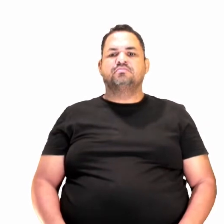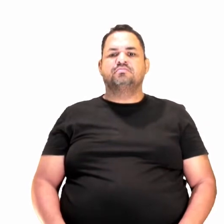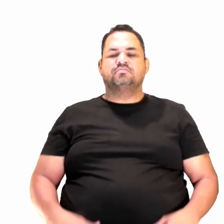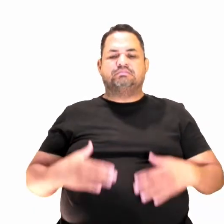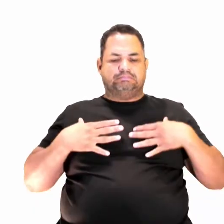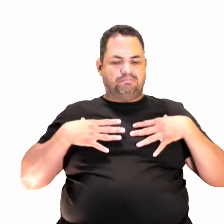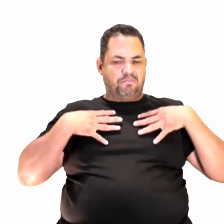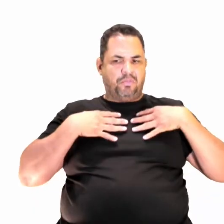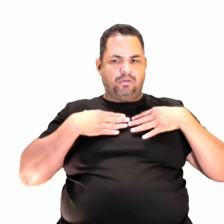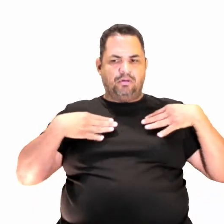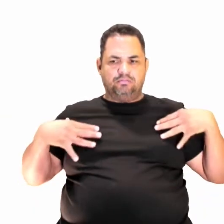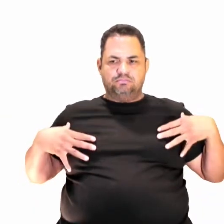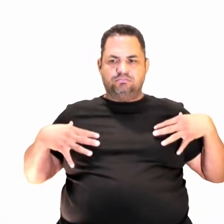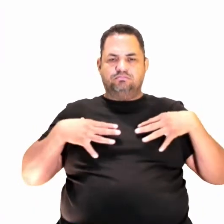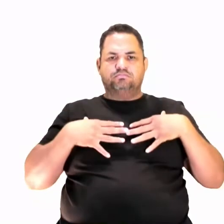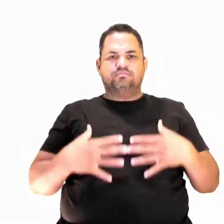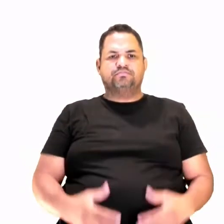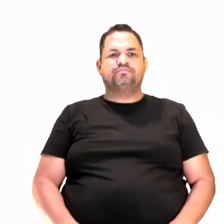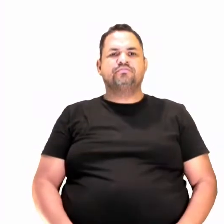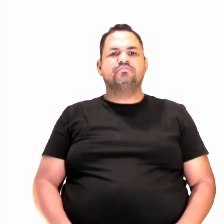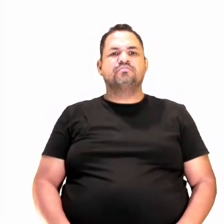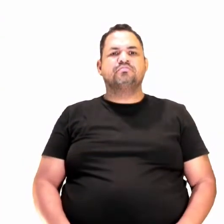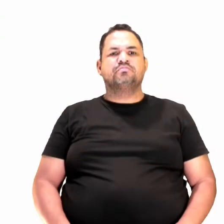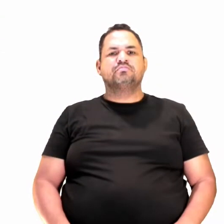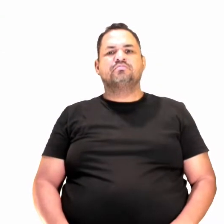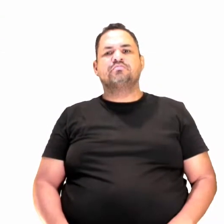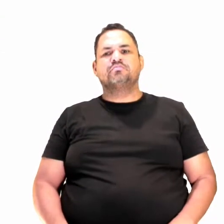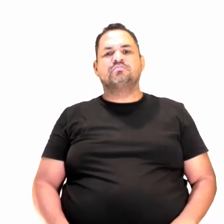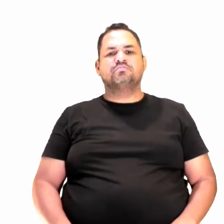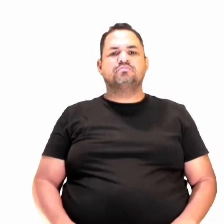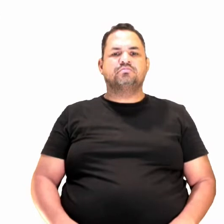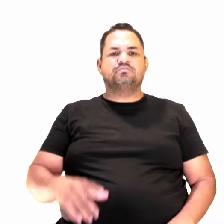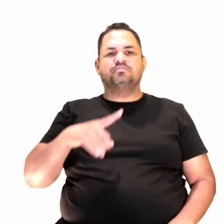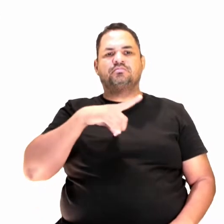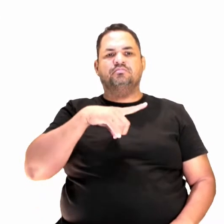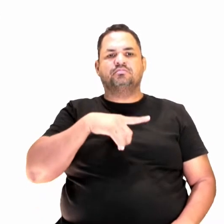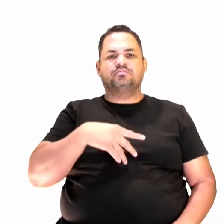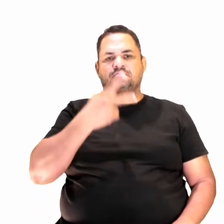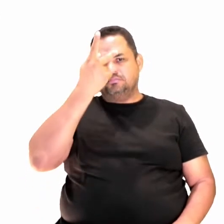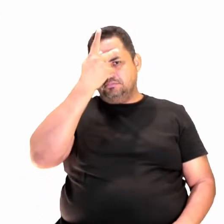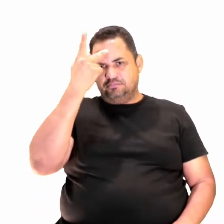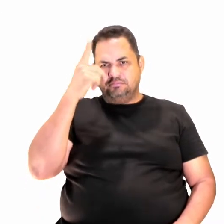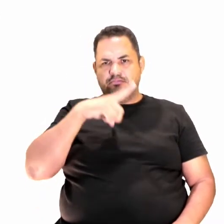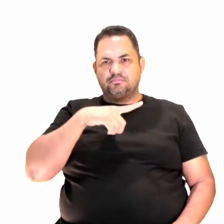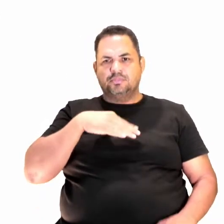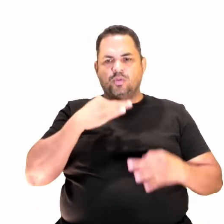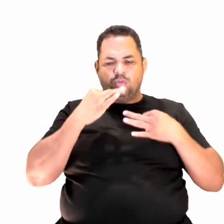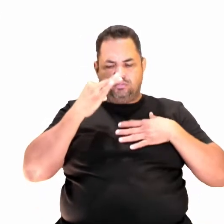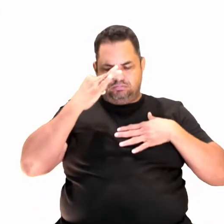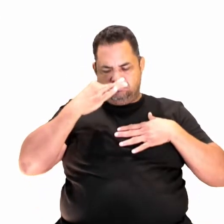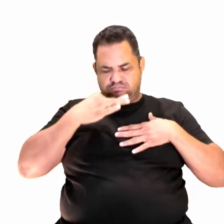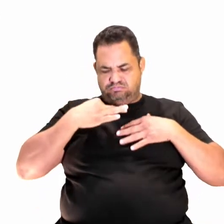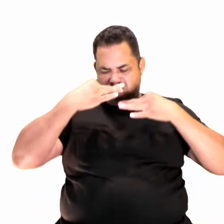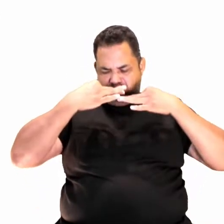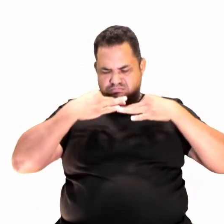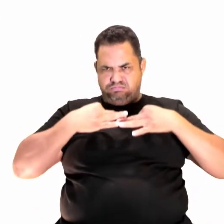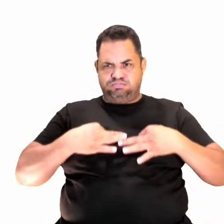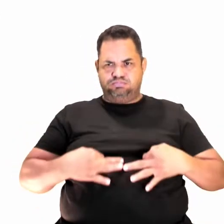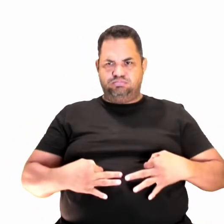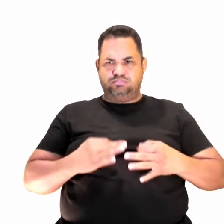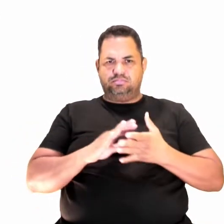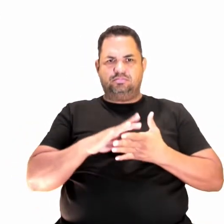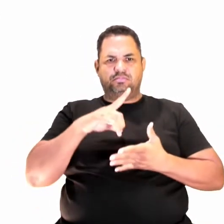não tão magro quanto o thin. O thin, ele é mais magro, certo? Slim, slender,